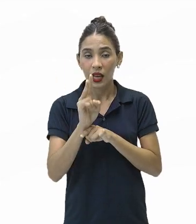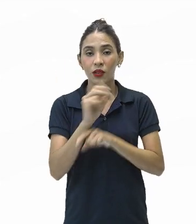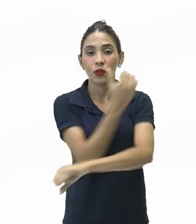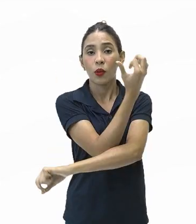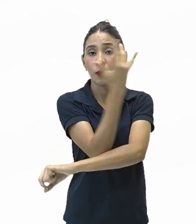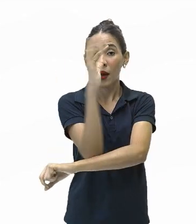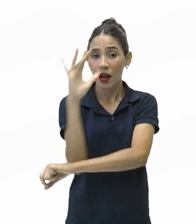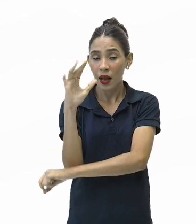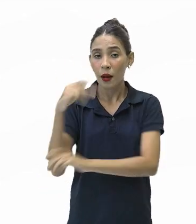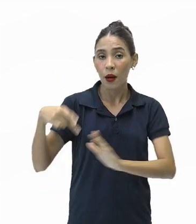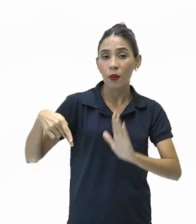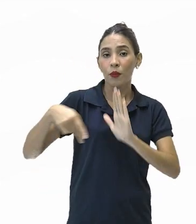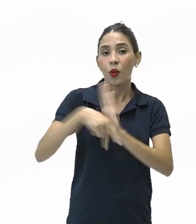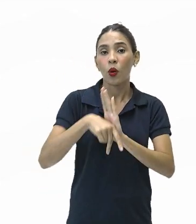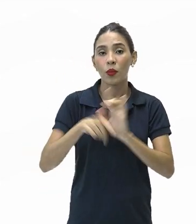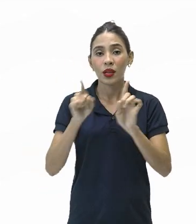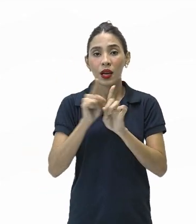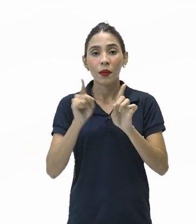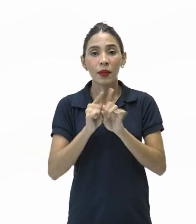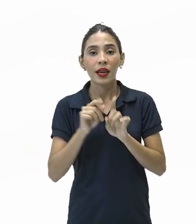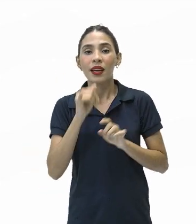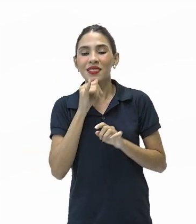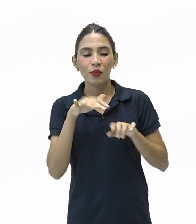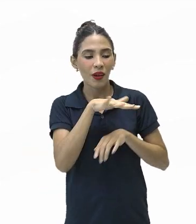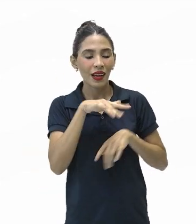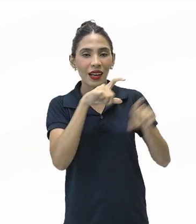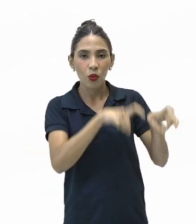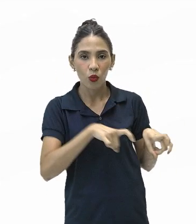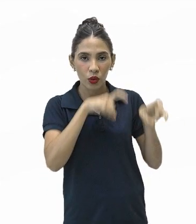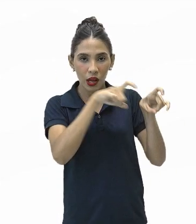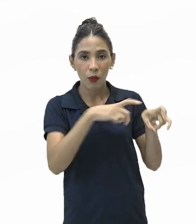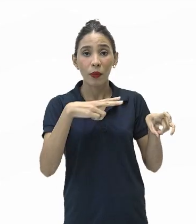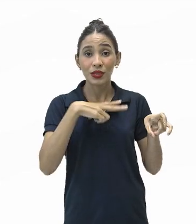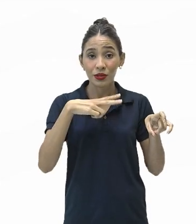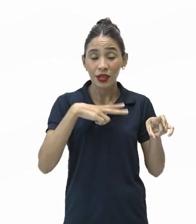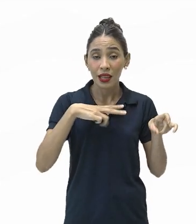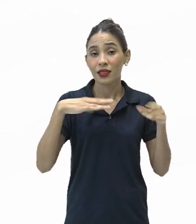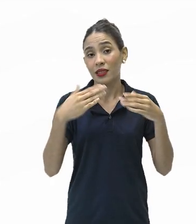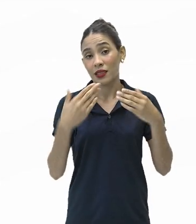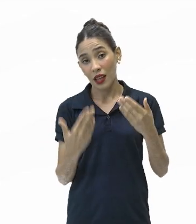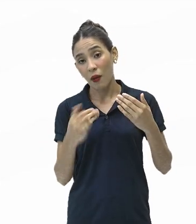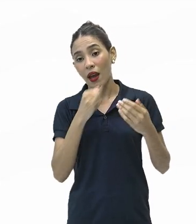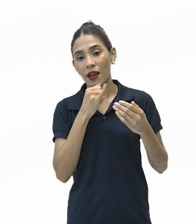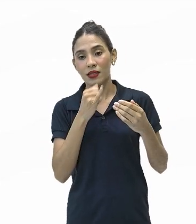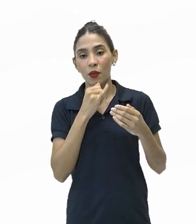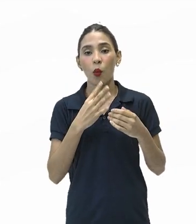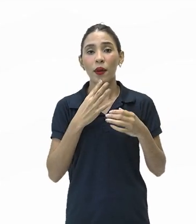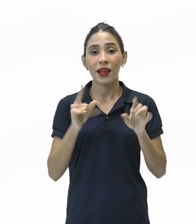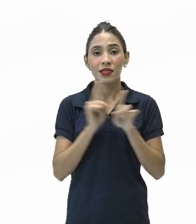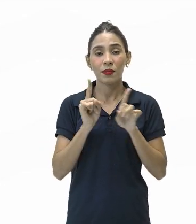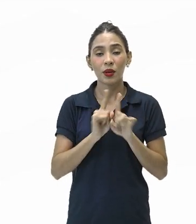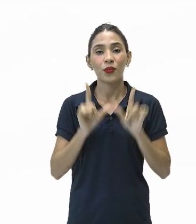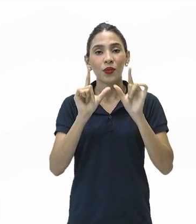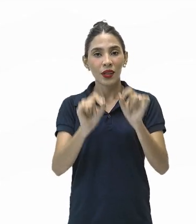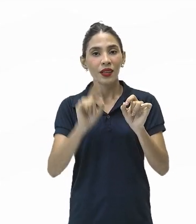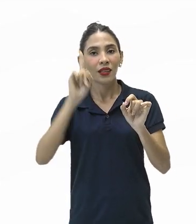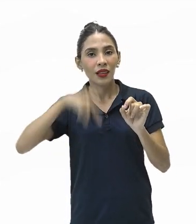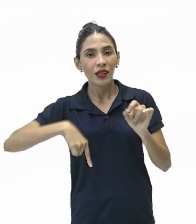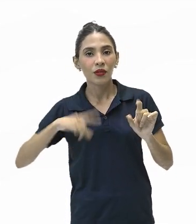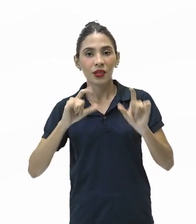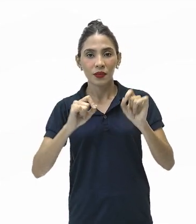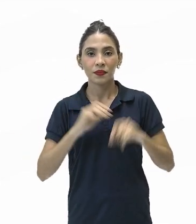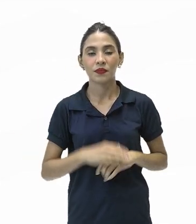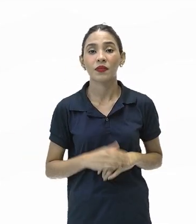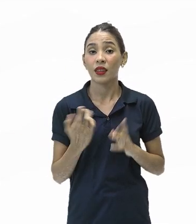vegetação nativa em propriedades rurais privadas, né? Então, ela reconhece que